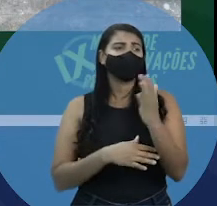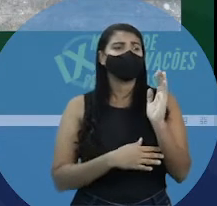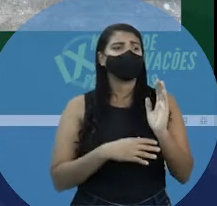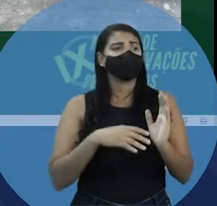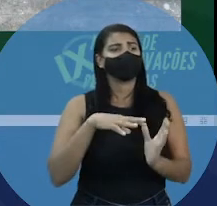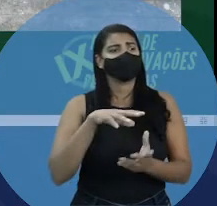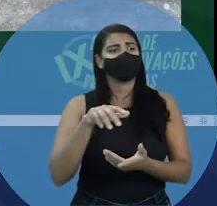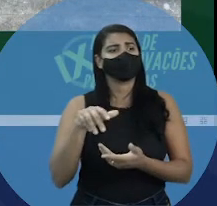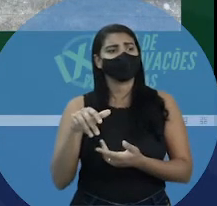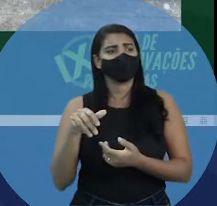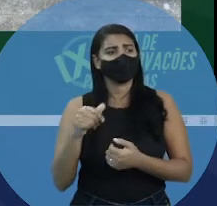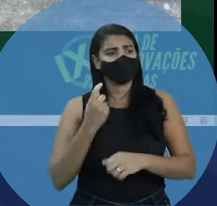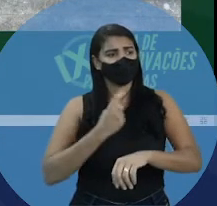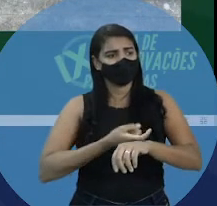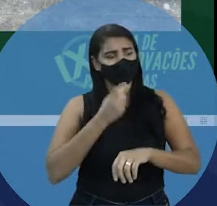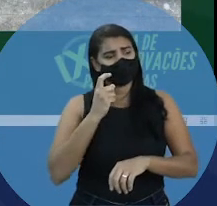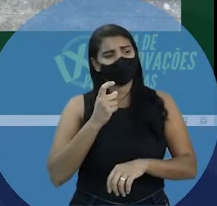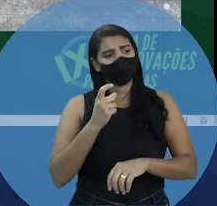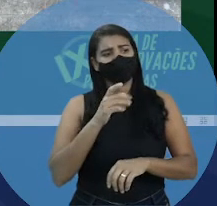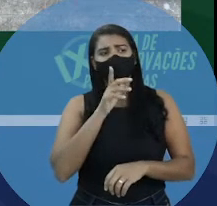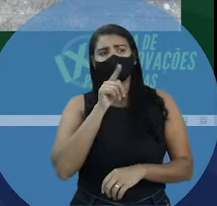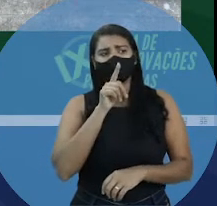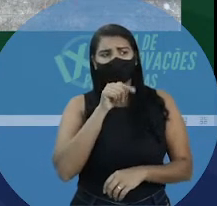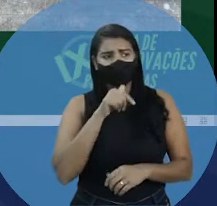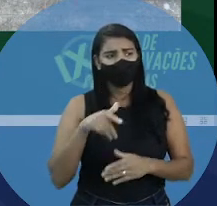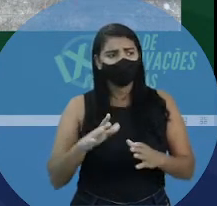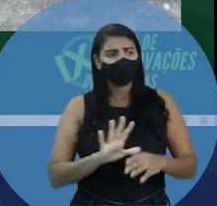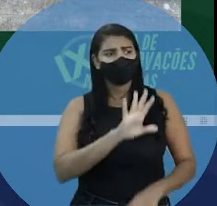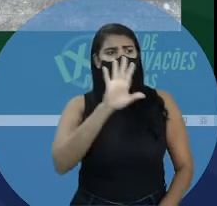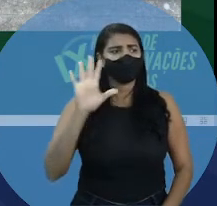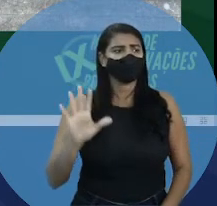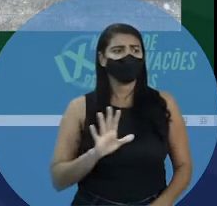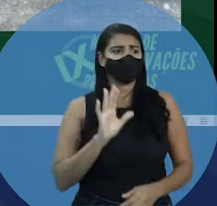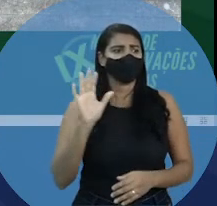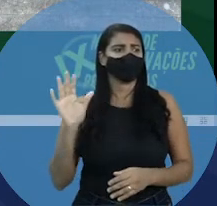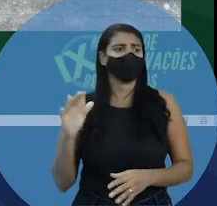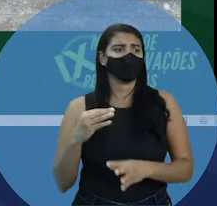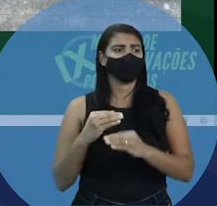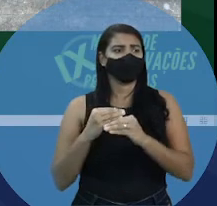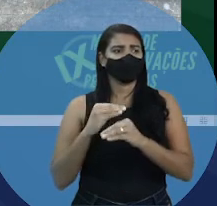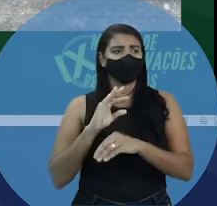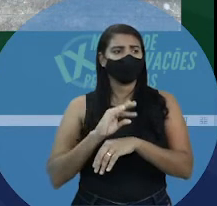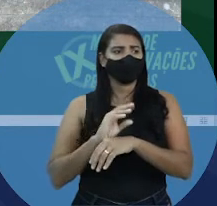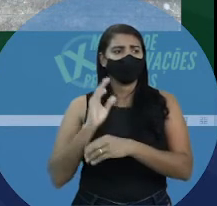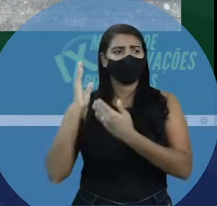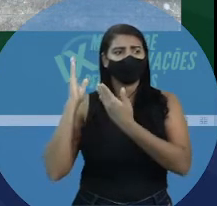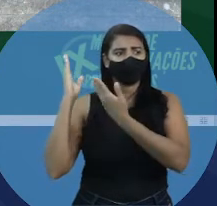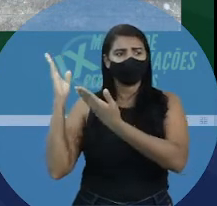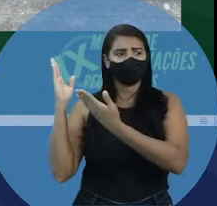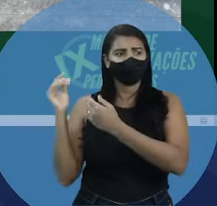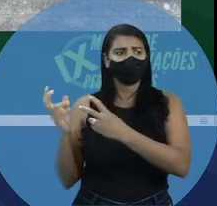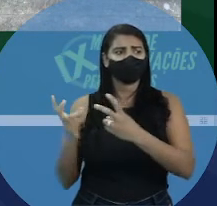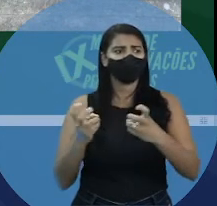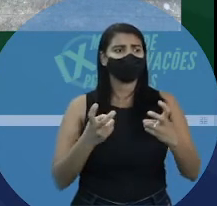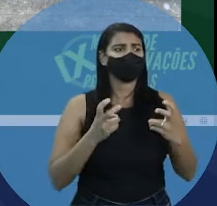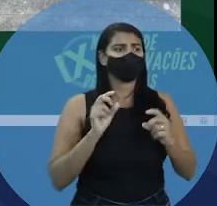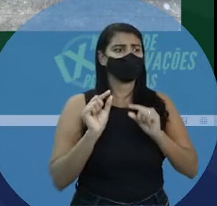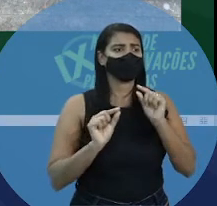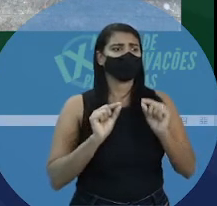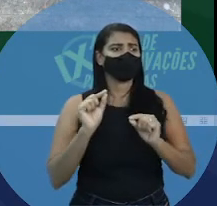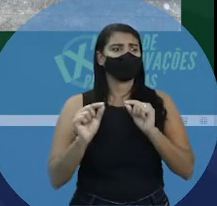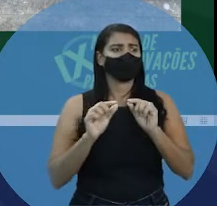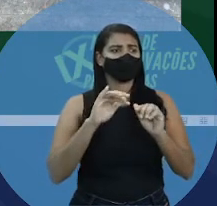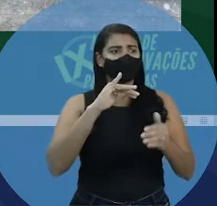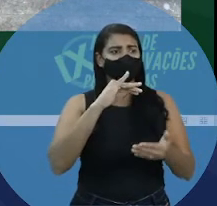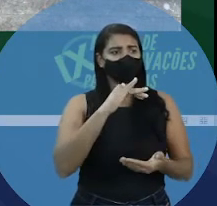ambiente, principalmente no solo e nas águas, de um modo geral. Né? Na última imagem também é possível perceber que os jarros